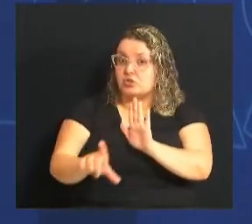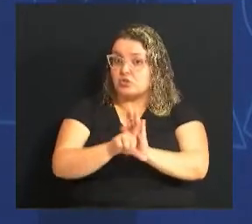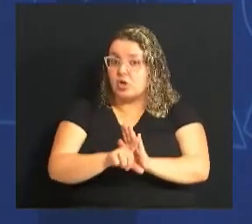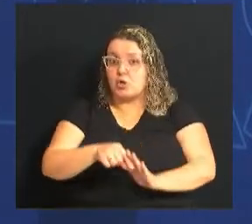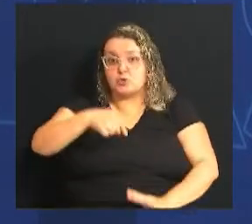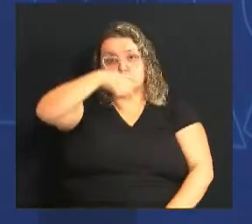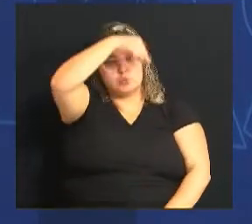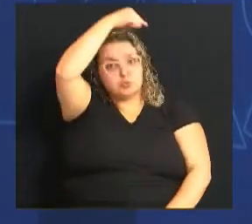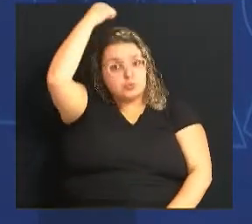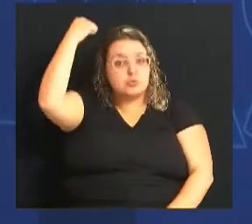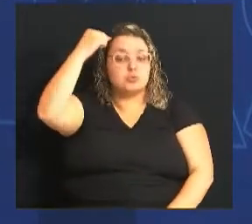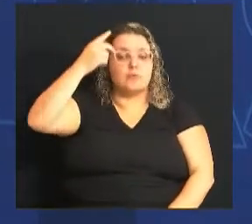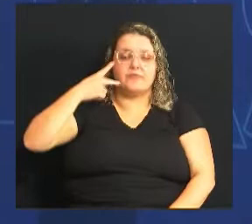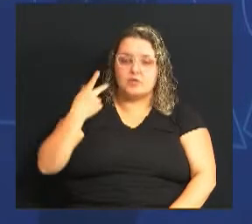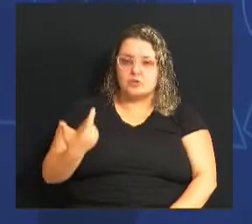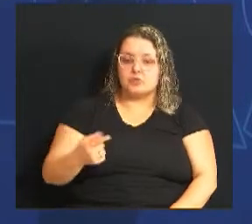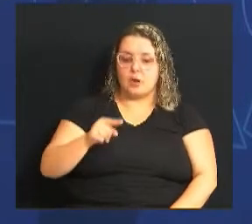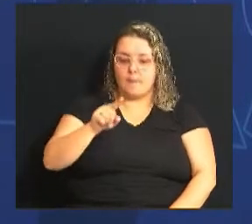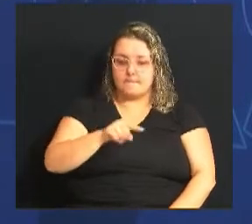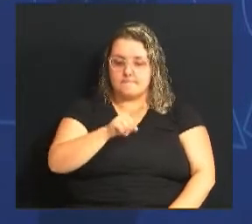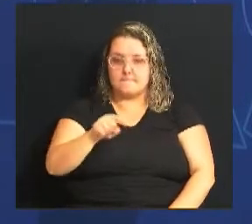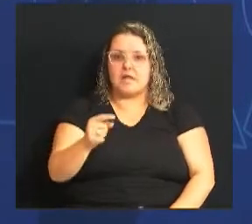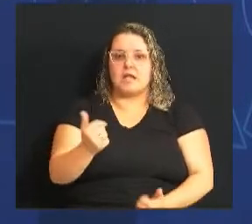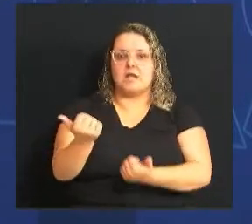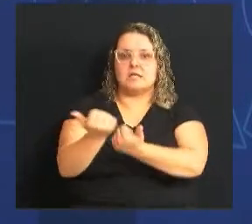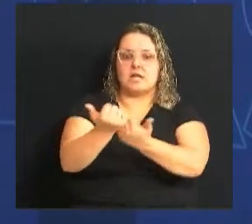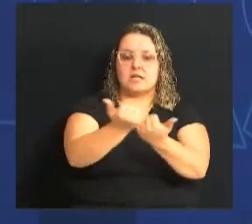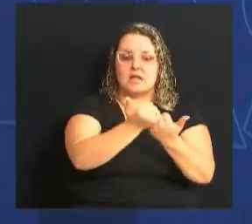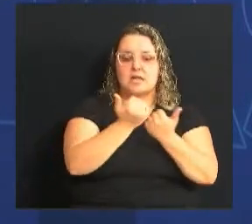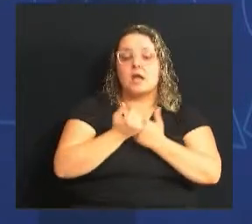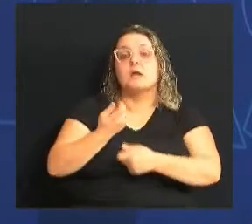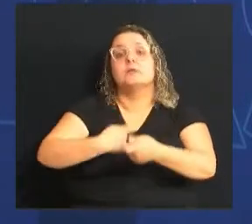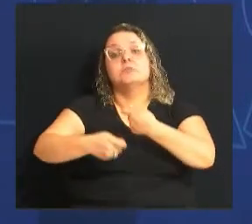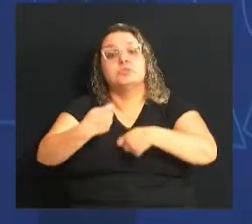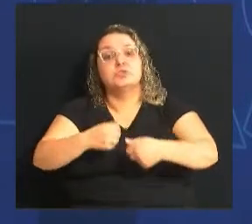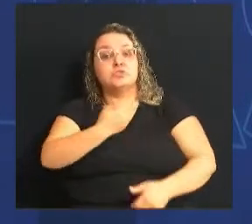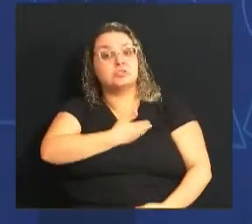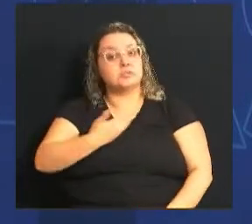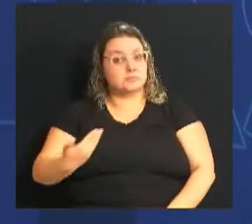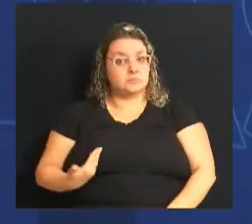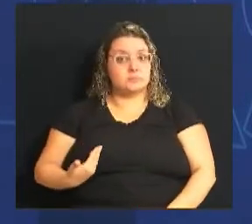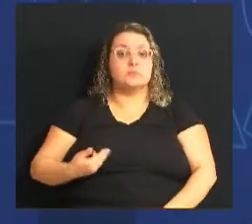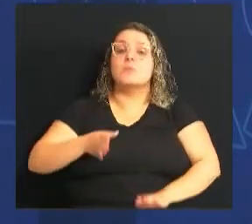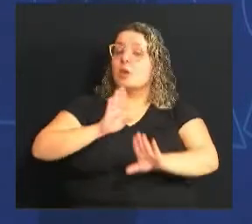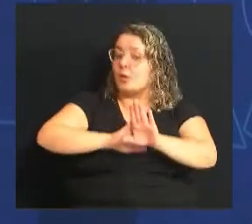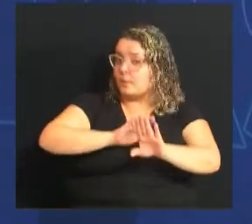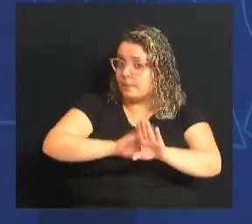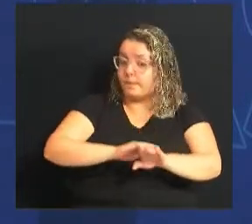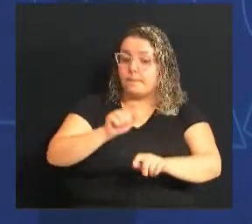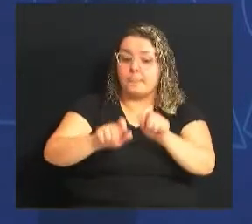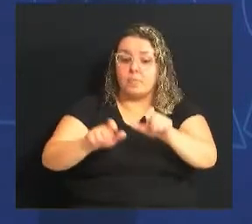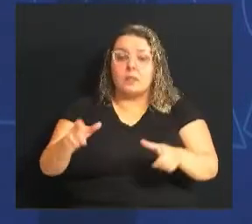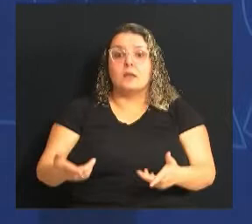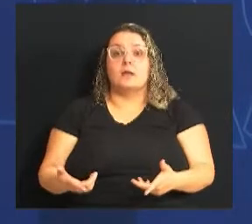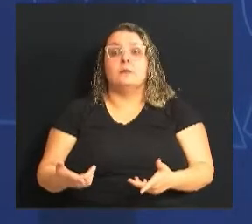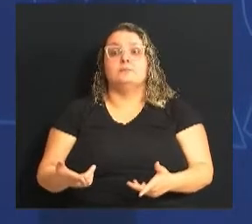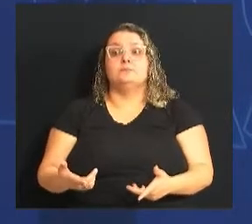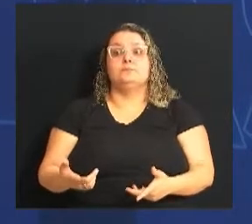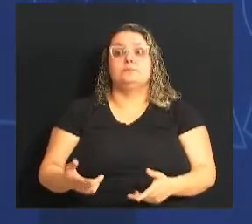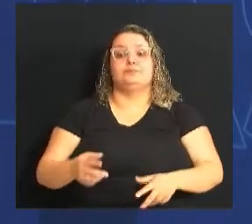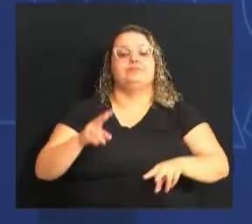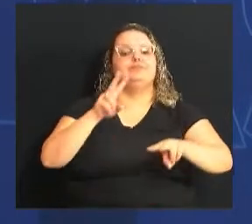Gaspar, que veta cargos na administração pública que sejam exercidos por pessoas condenadas